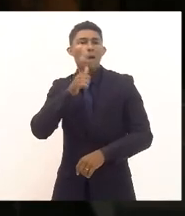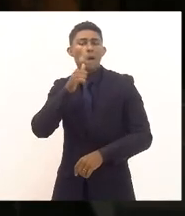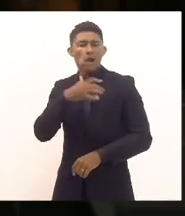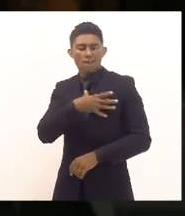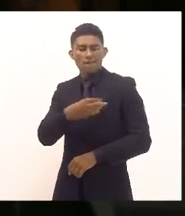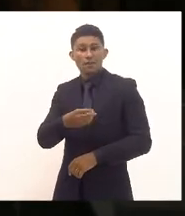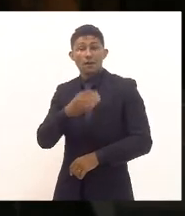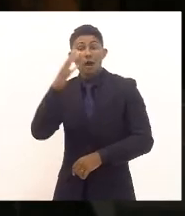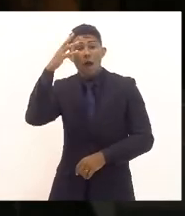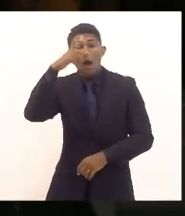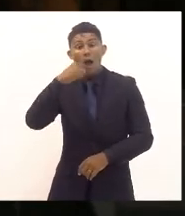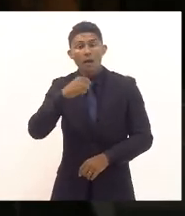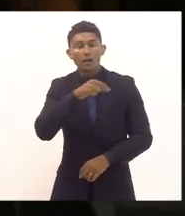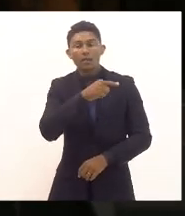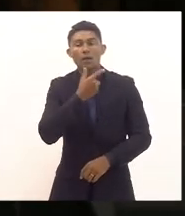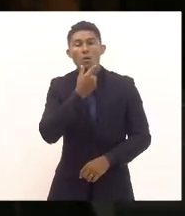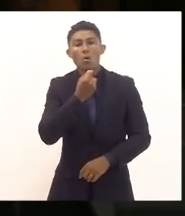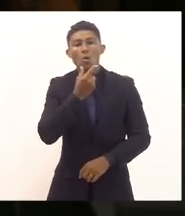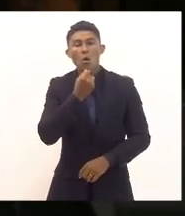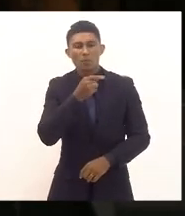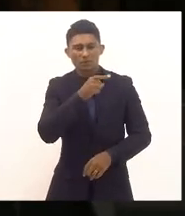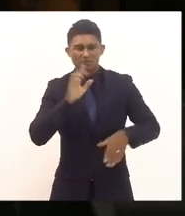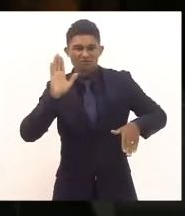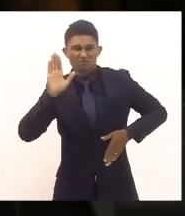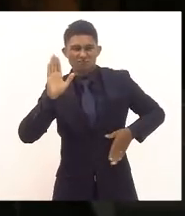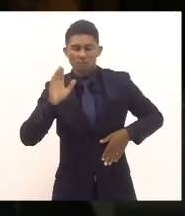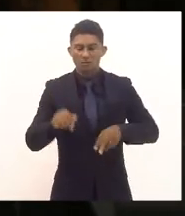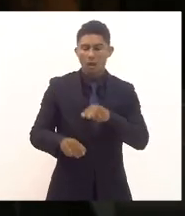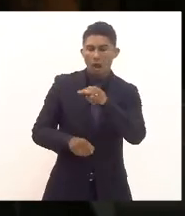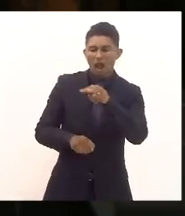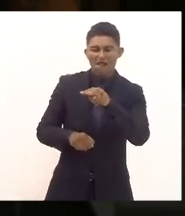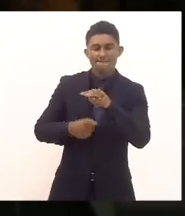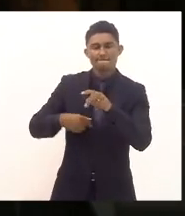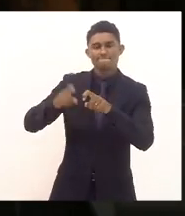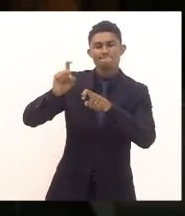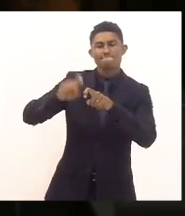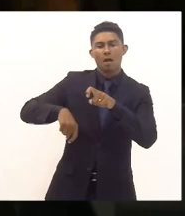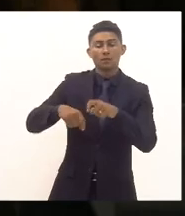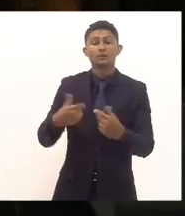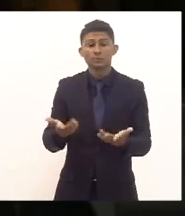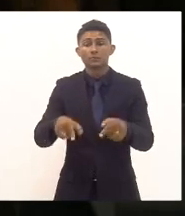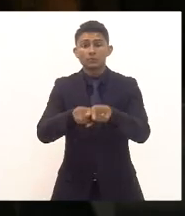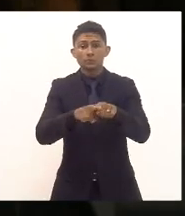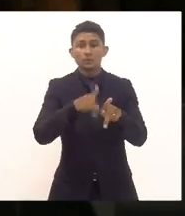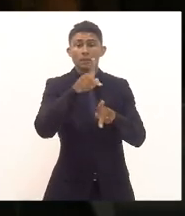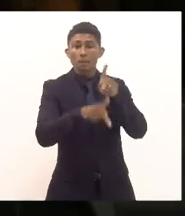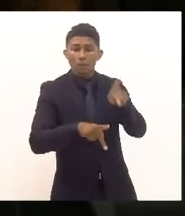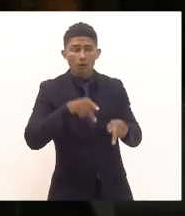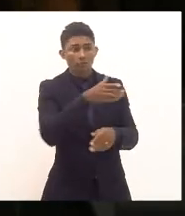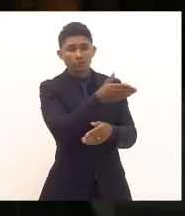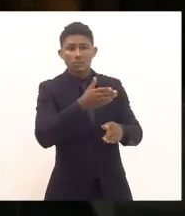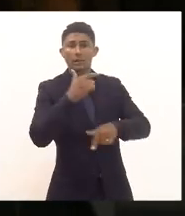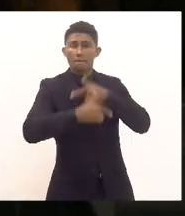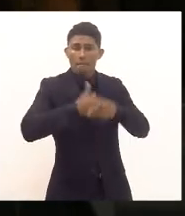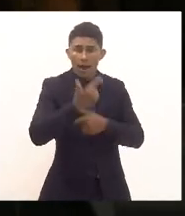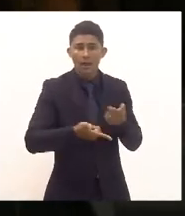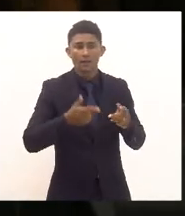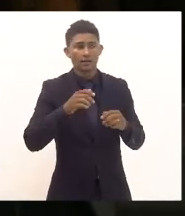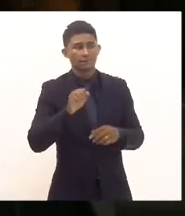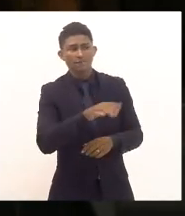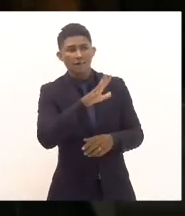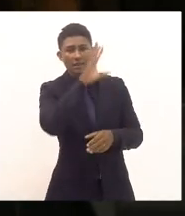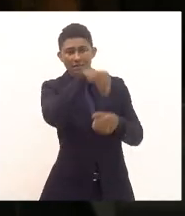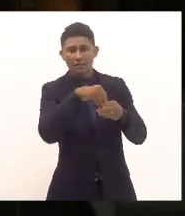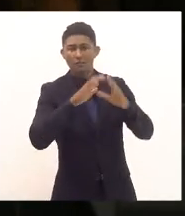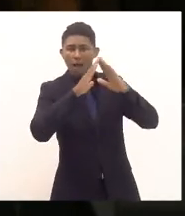e os caras vêm ó passou a mãe a pena do Povo trabalhador que tá dentro da comunidade não dos vagabundos